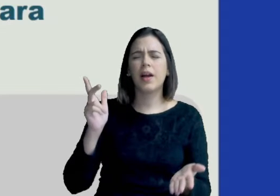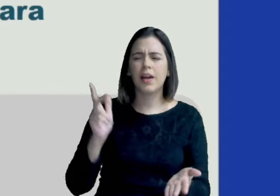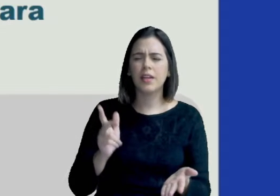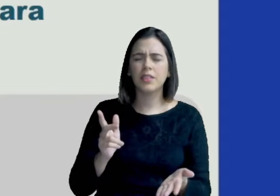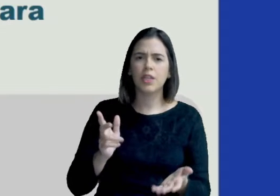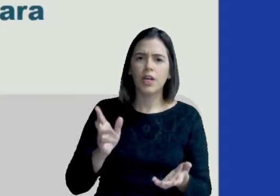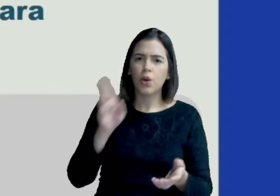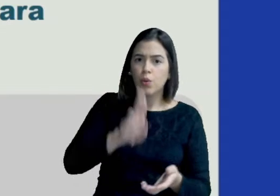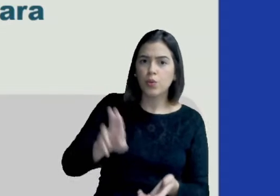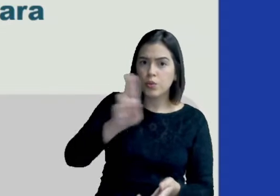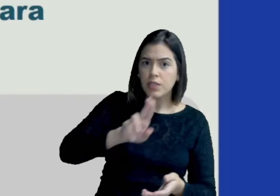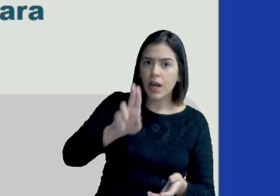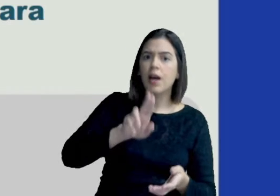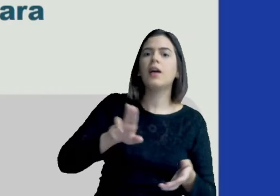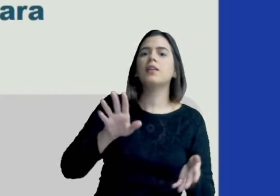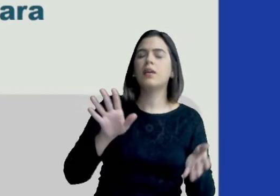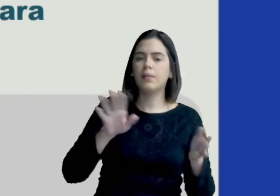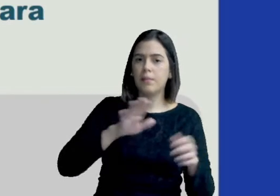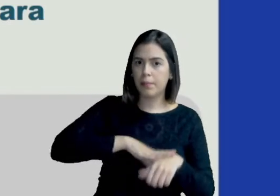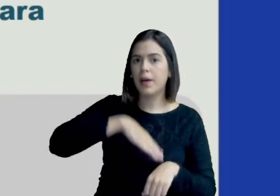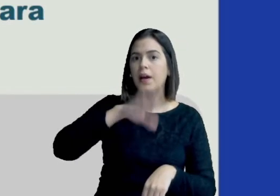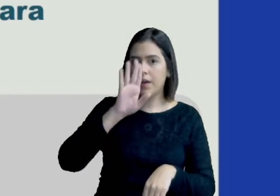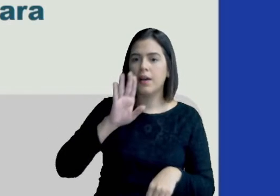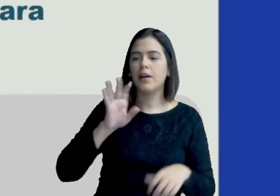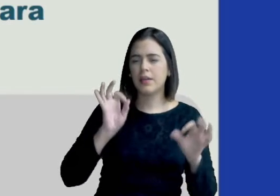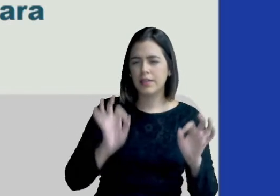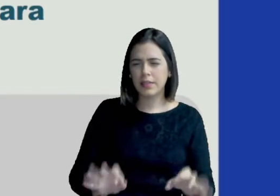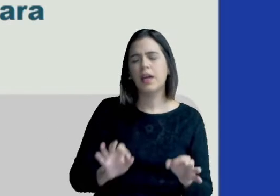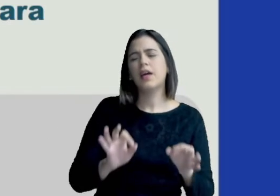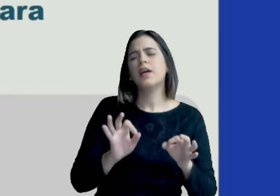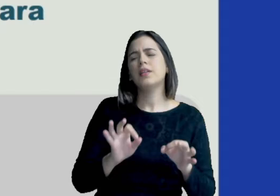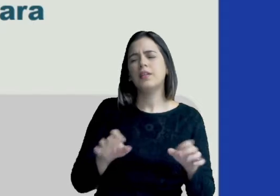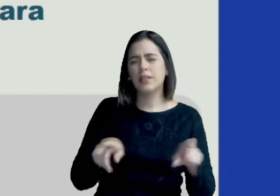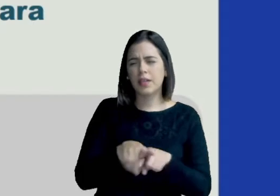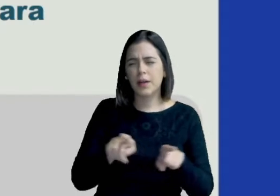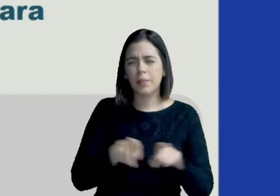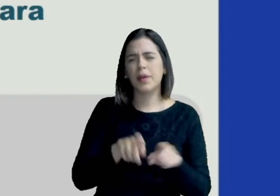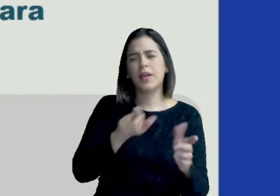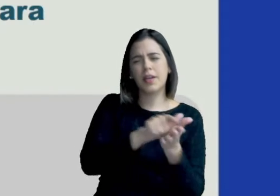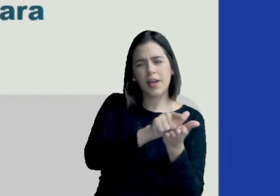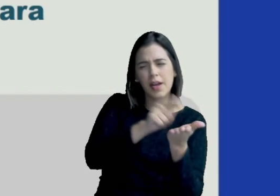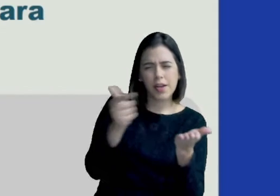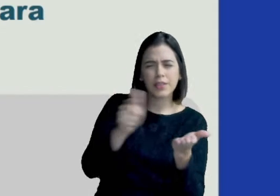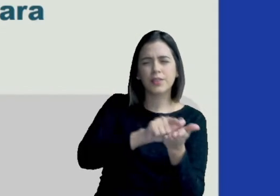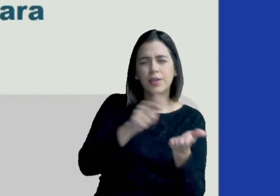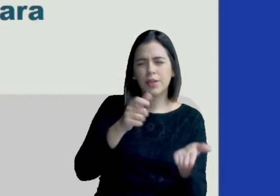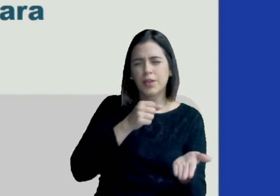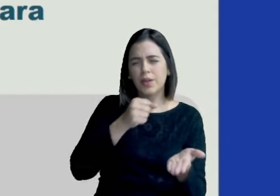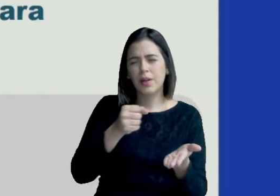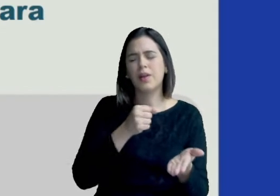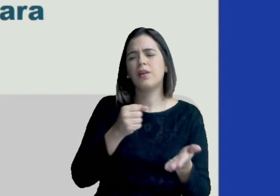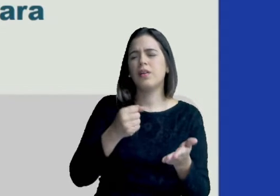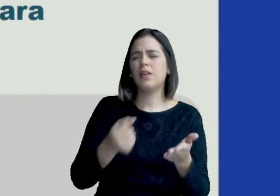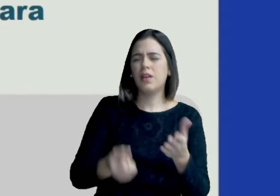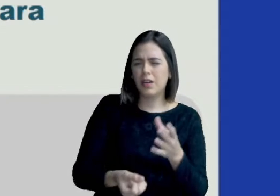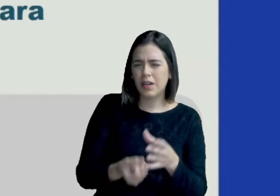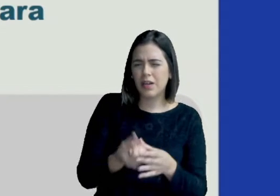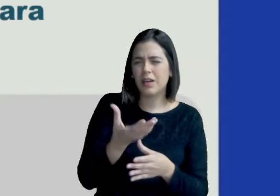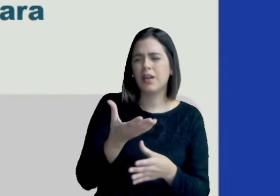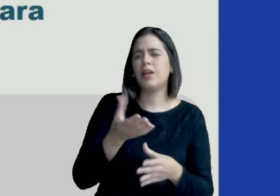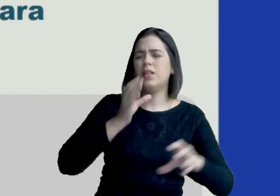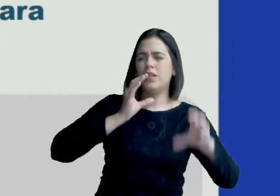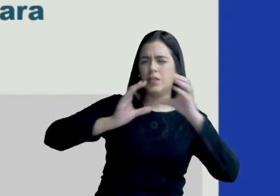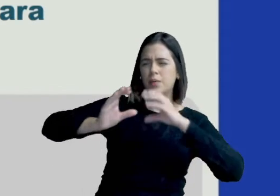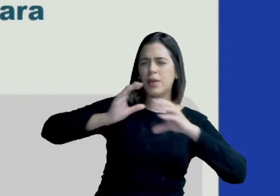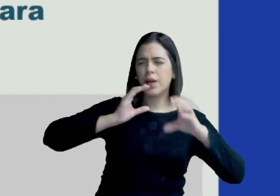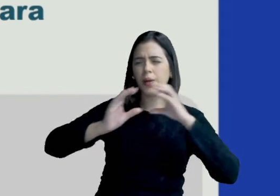comum de las crónicas de la actualidad son las crónicas llamadas de crónicas periodísticas, producidas para los